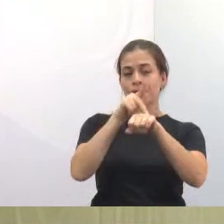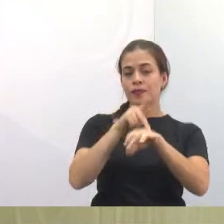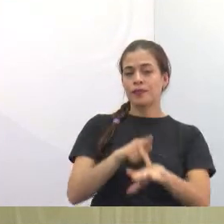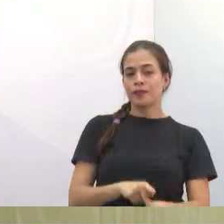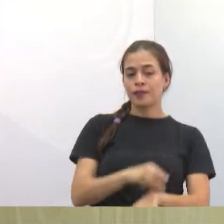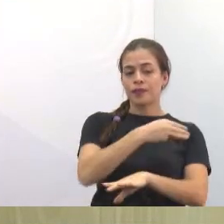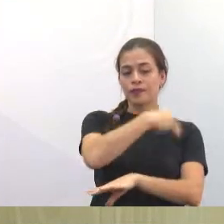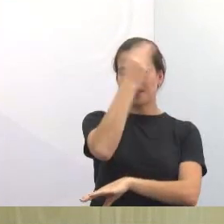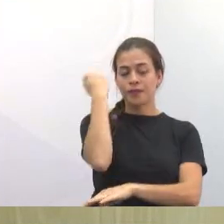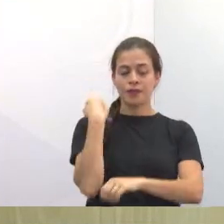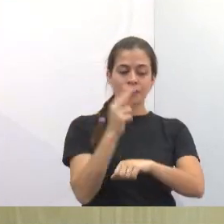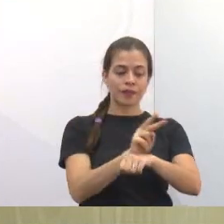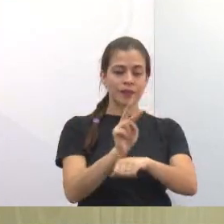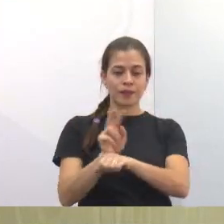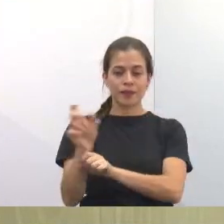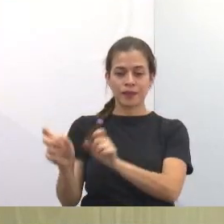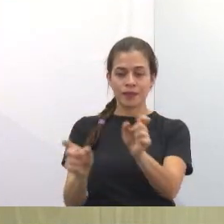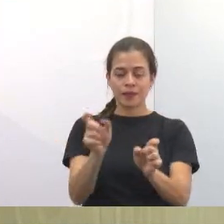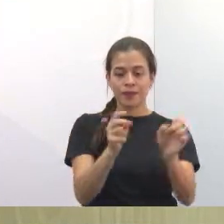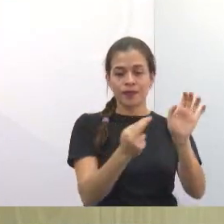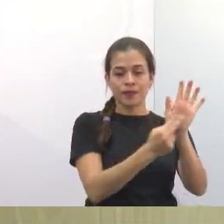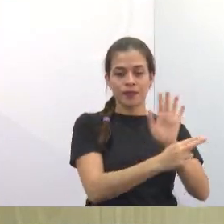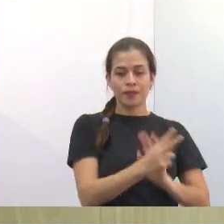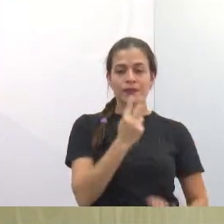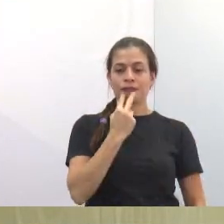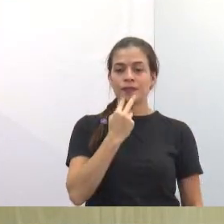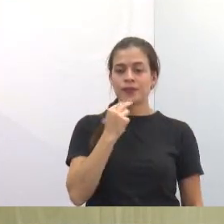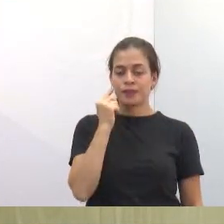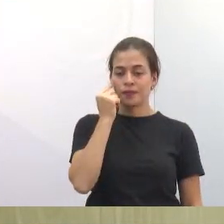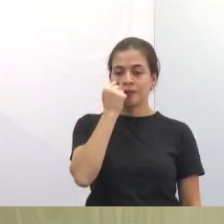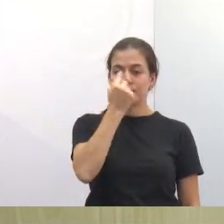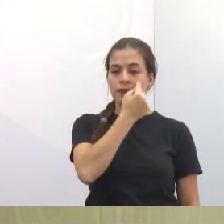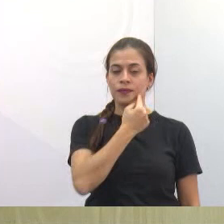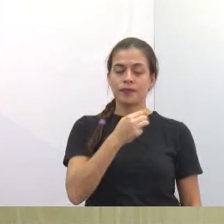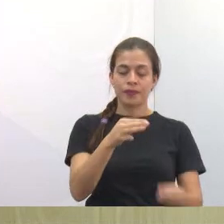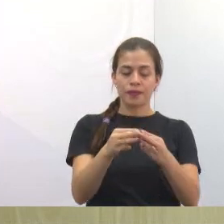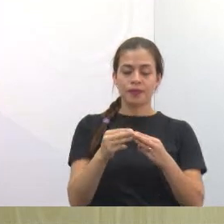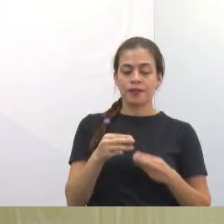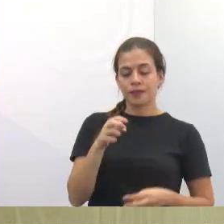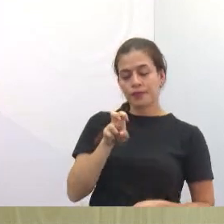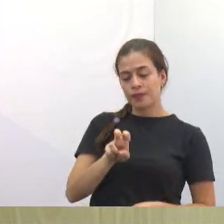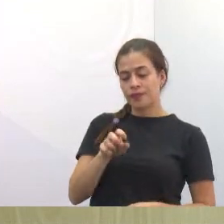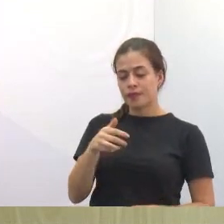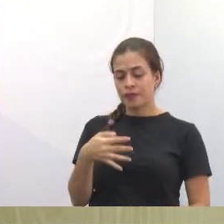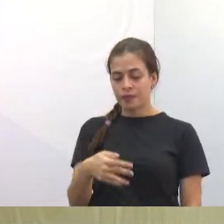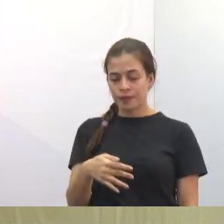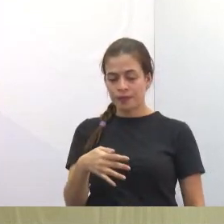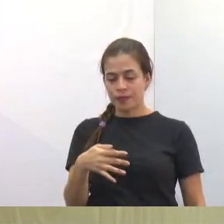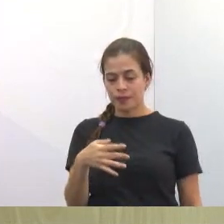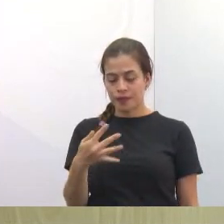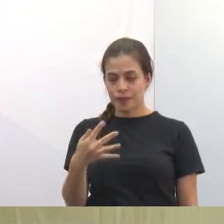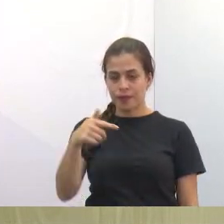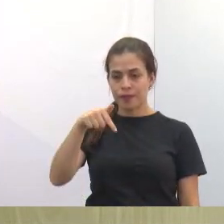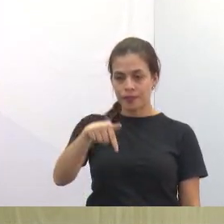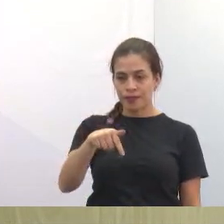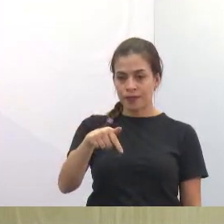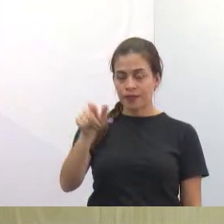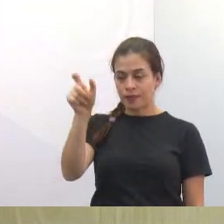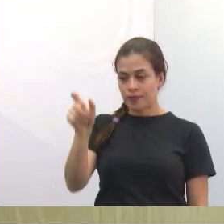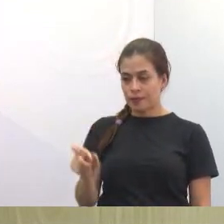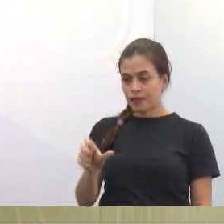Auxiliadora dos Cristãos. Autoria, Valmir do Parque, Meia Lua. Moção 547, moção congratulatória à senhora Simone